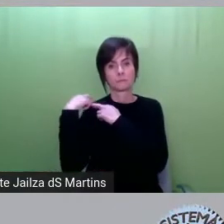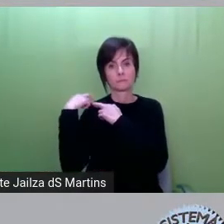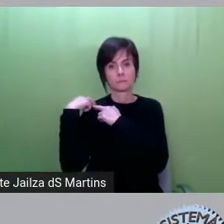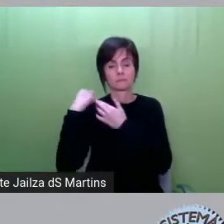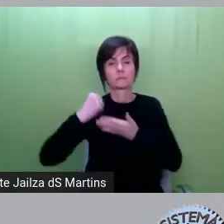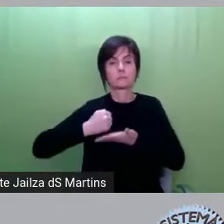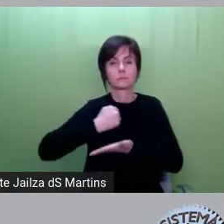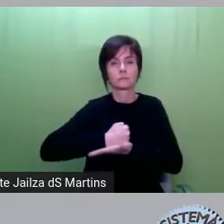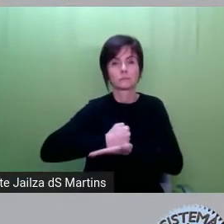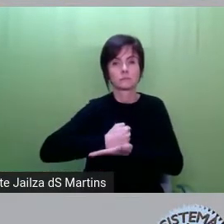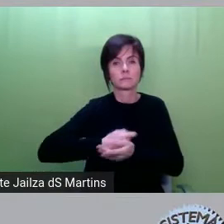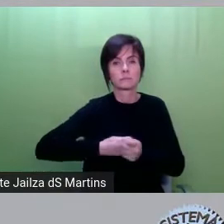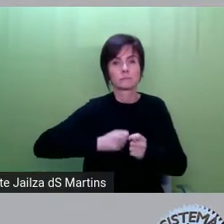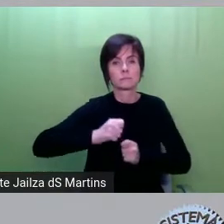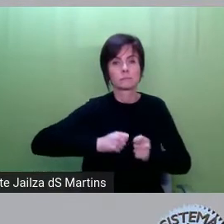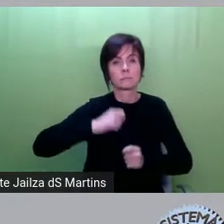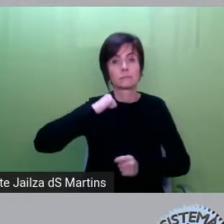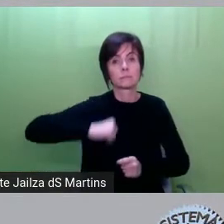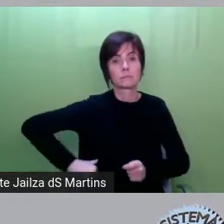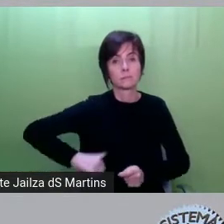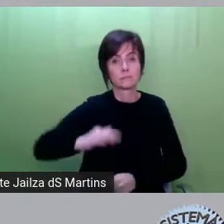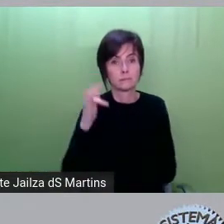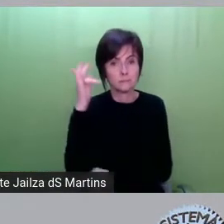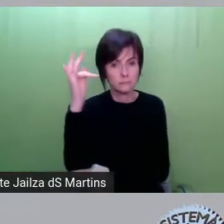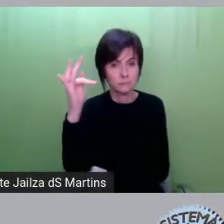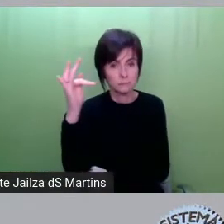são negociados na Bolsa Mercantil de Futuros.